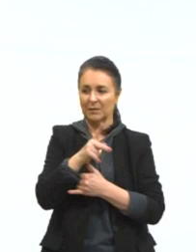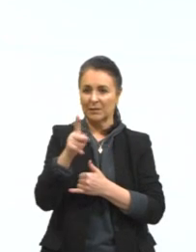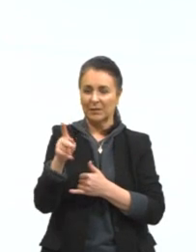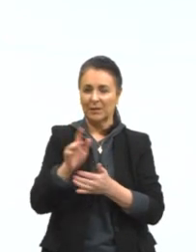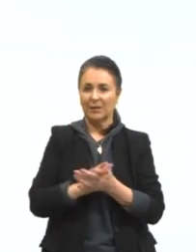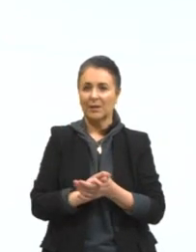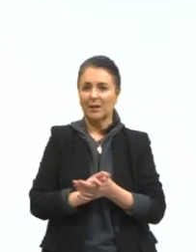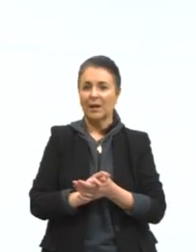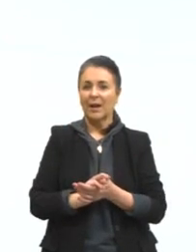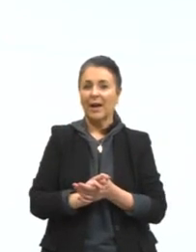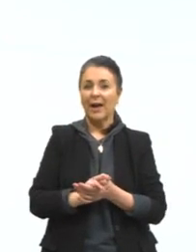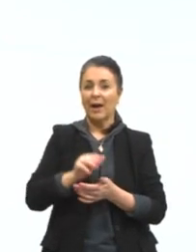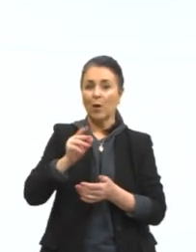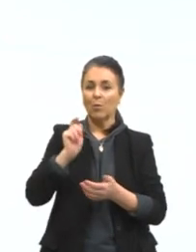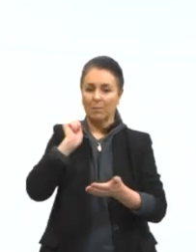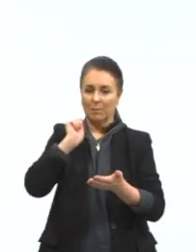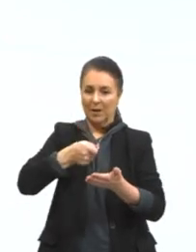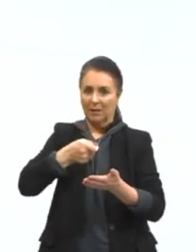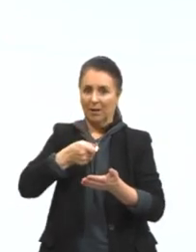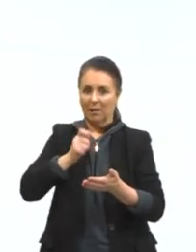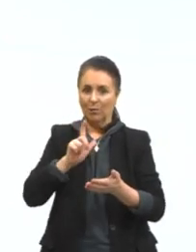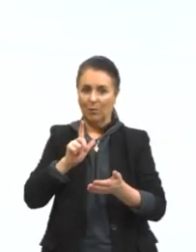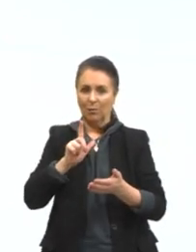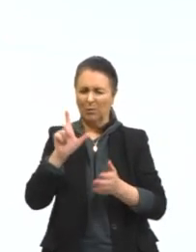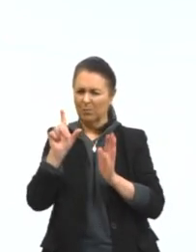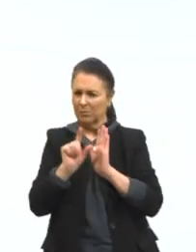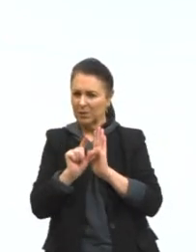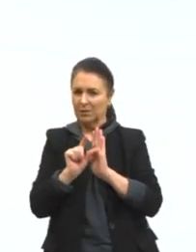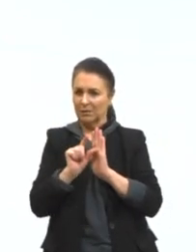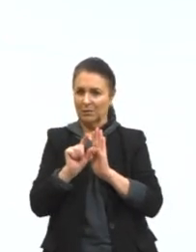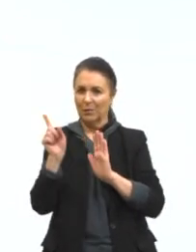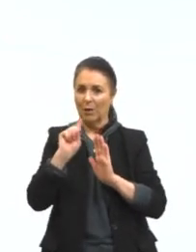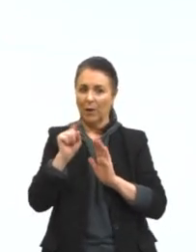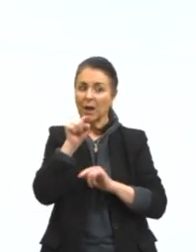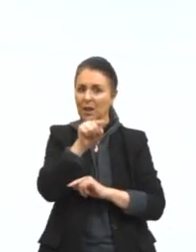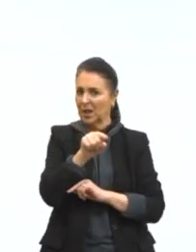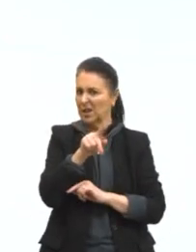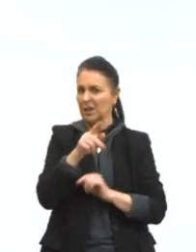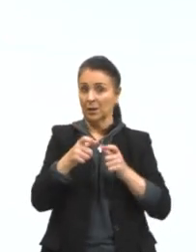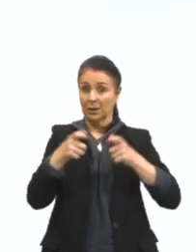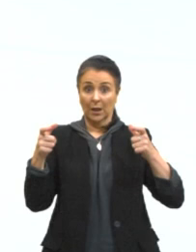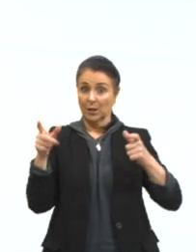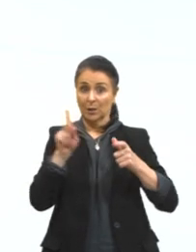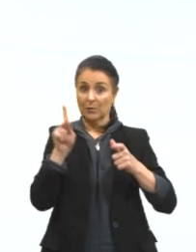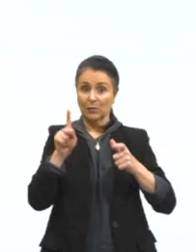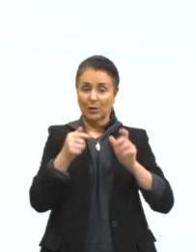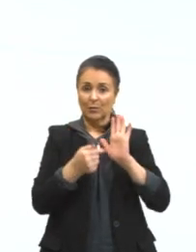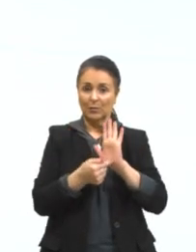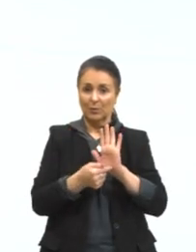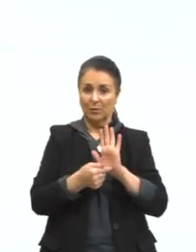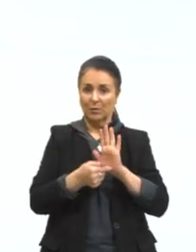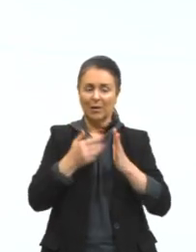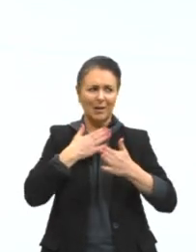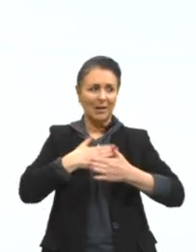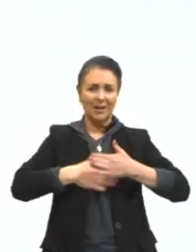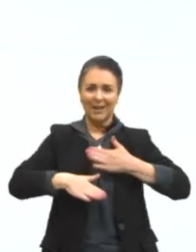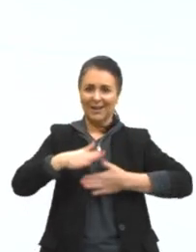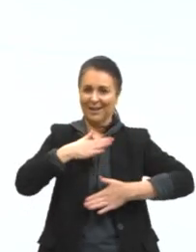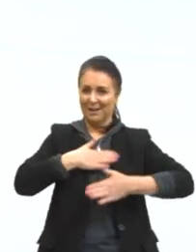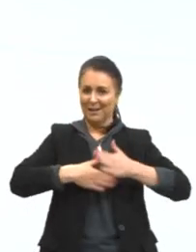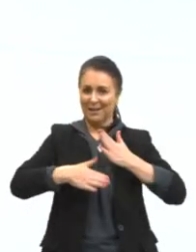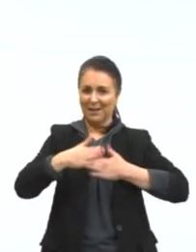é um martelinho bem pequenininho tá não é se grotesco calma Catarina na próxima tu vem